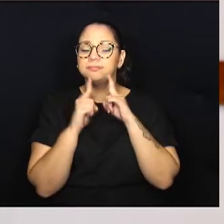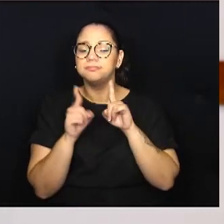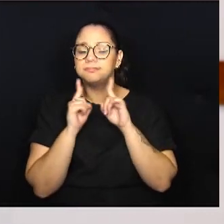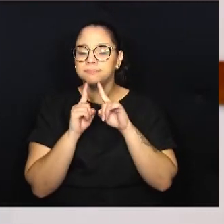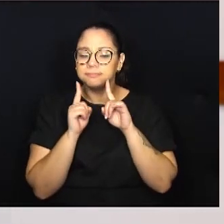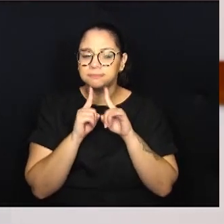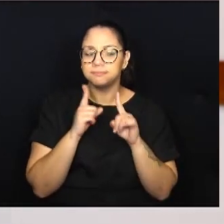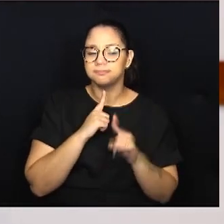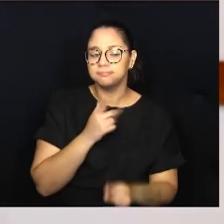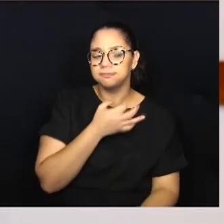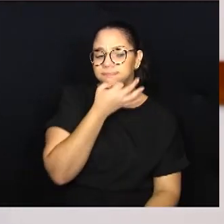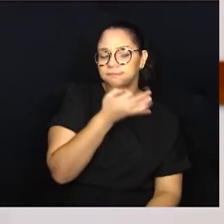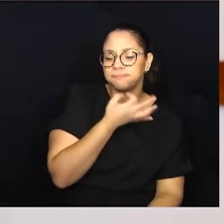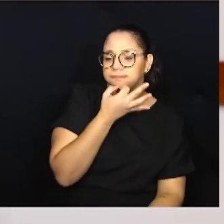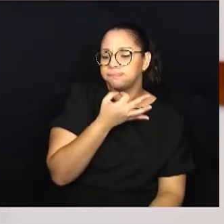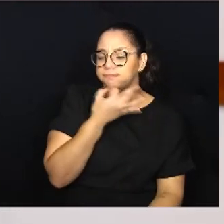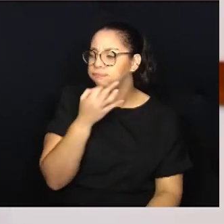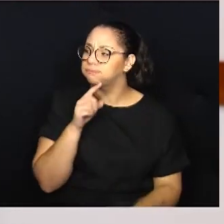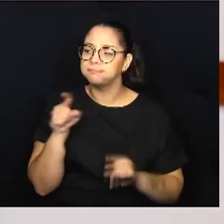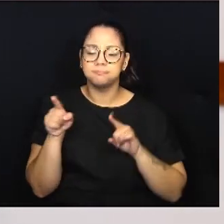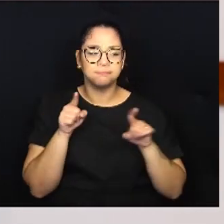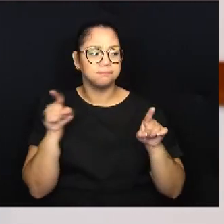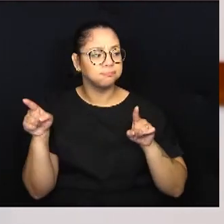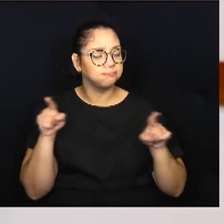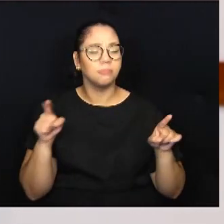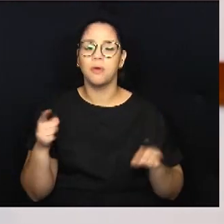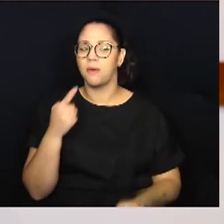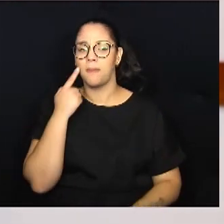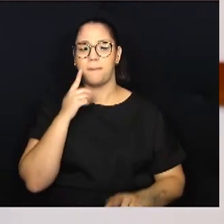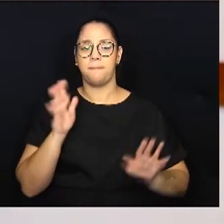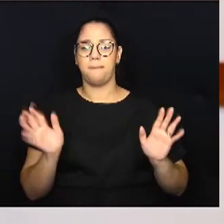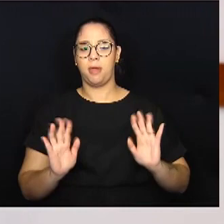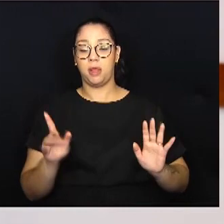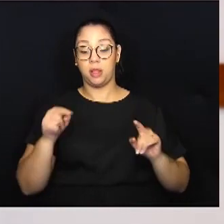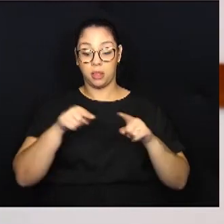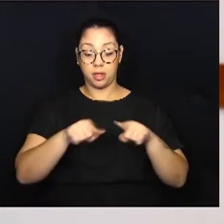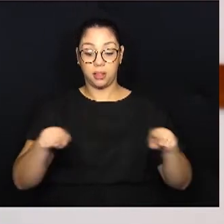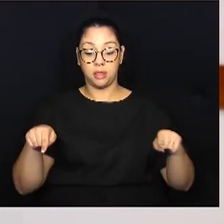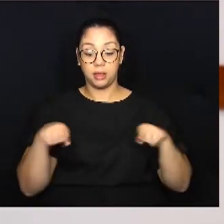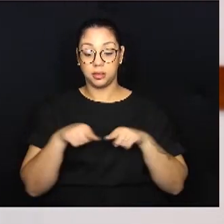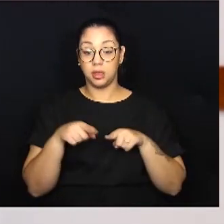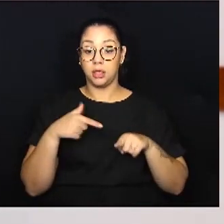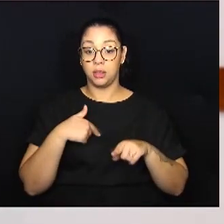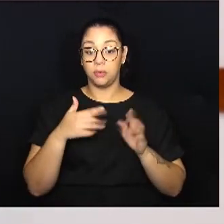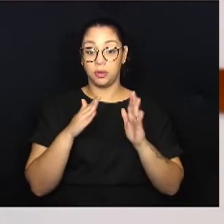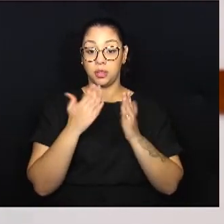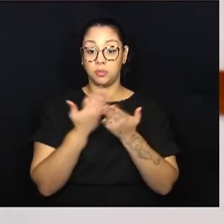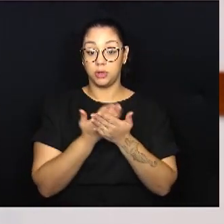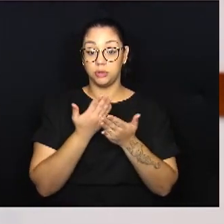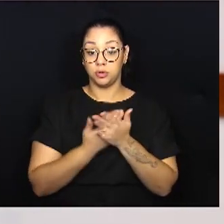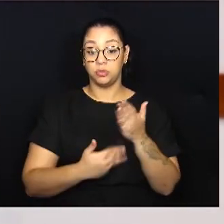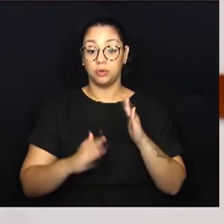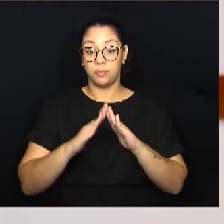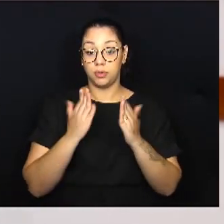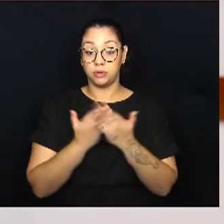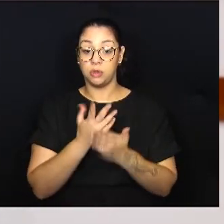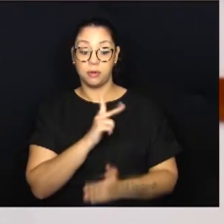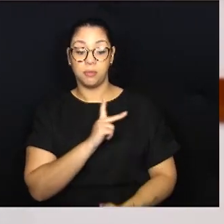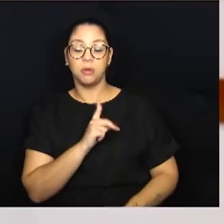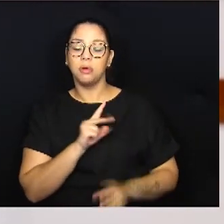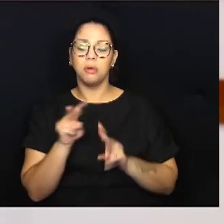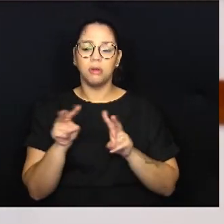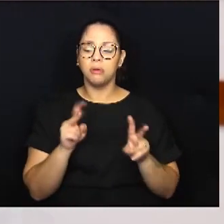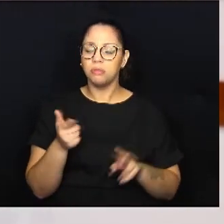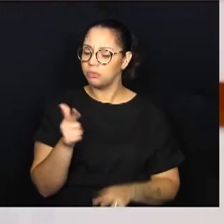vai começar a olhar no entorno e falar, peraí, aqui na minha sala, isso numa escola particular, aqui na minha sala não tem alunos